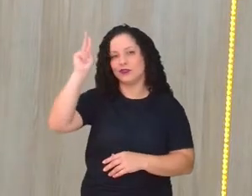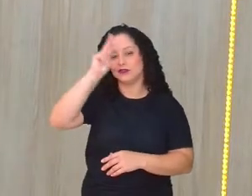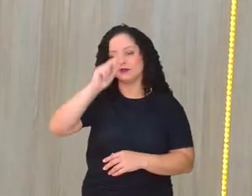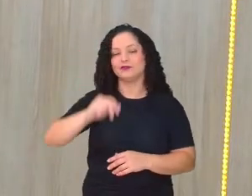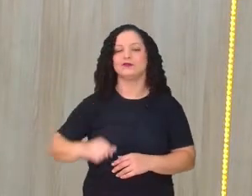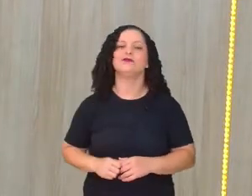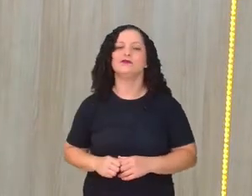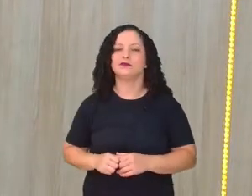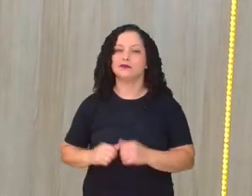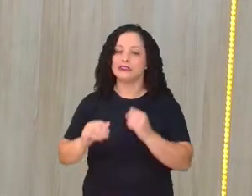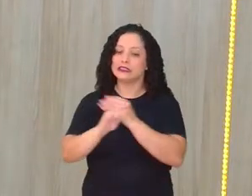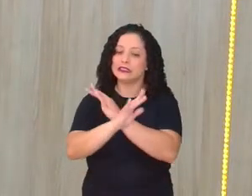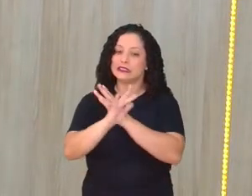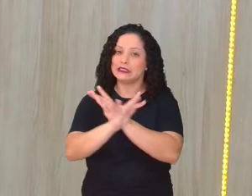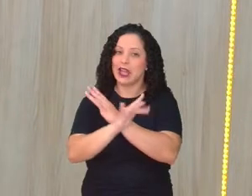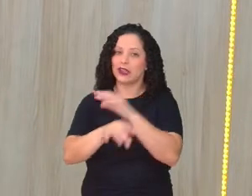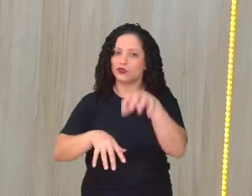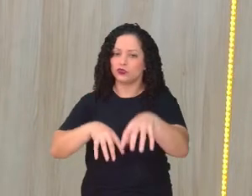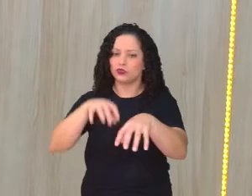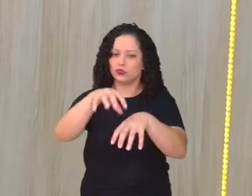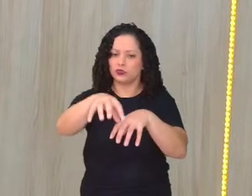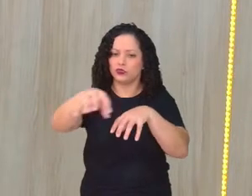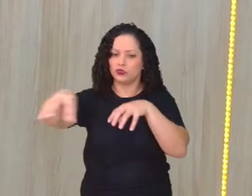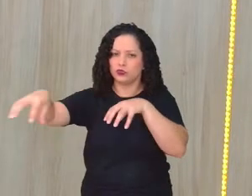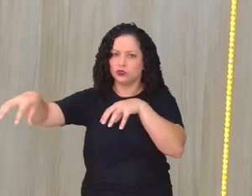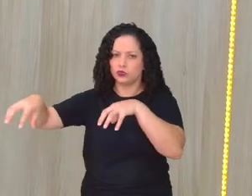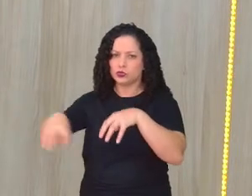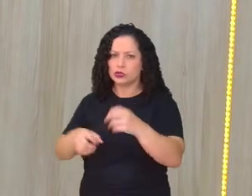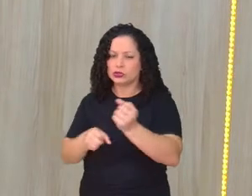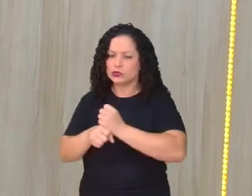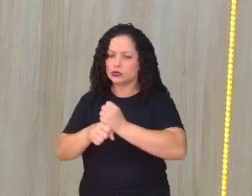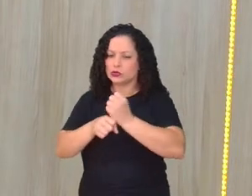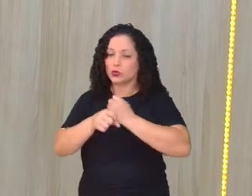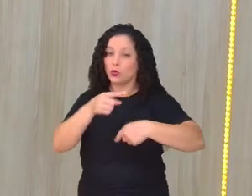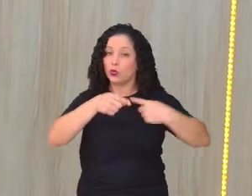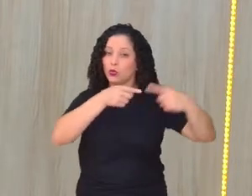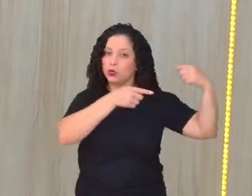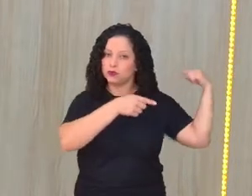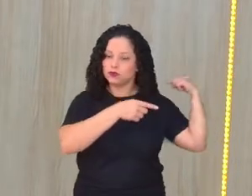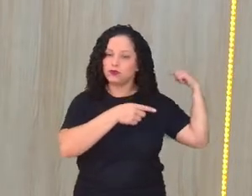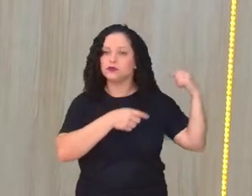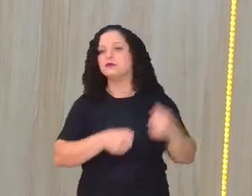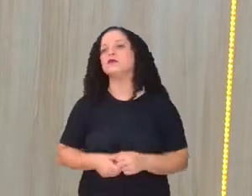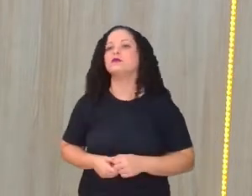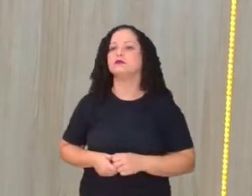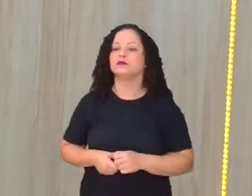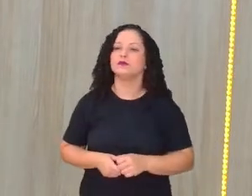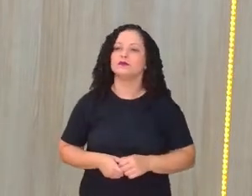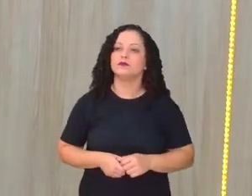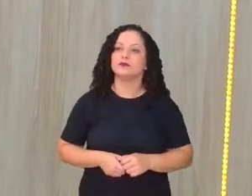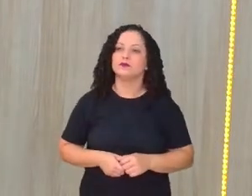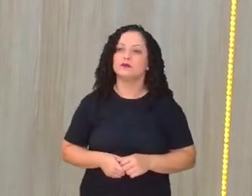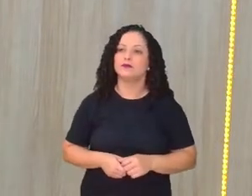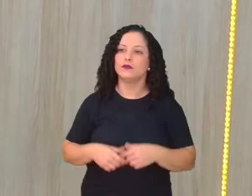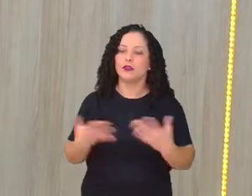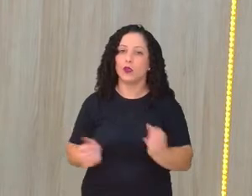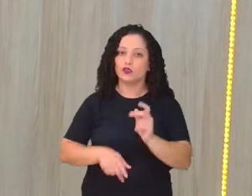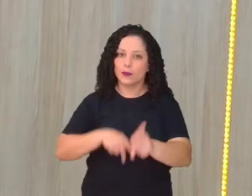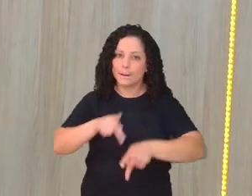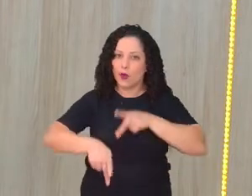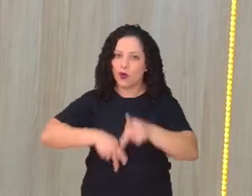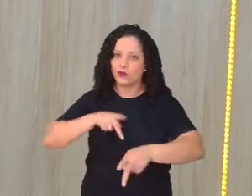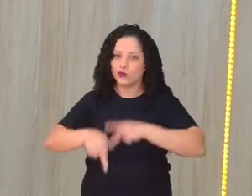Então, são cidades bem antigas. Então, nesse território a gente vai ter o desenvolvimento da Suméria. E ó, são